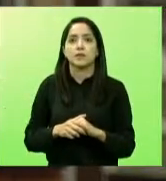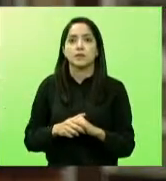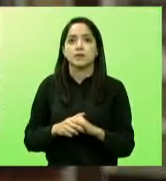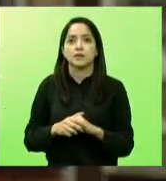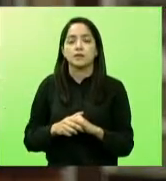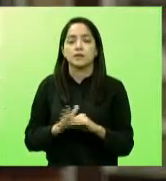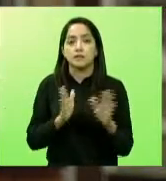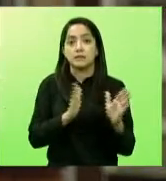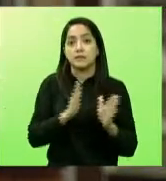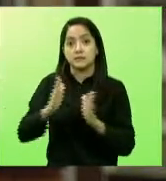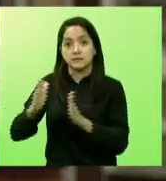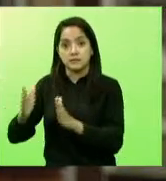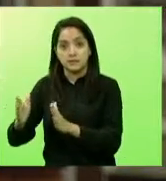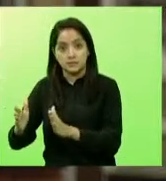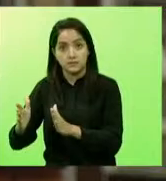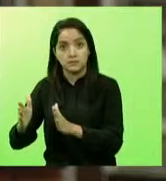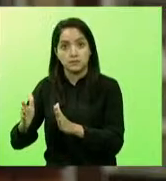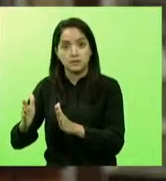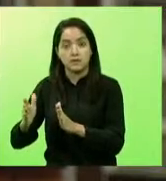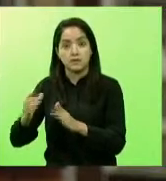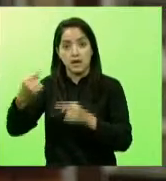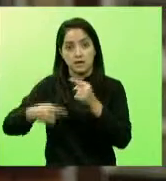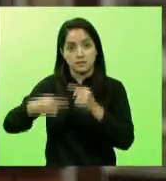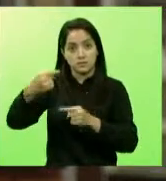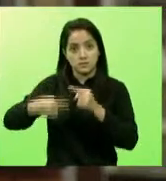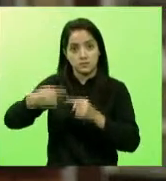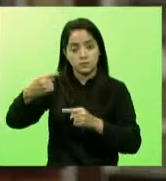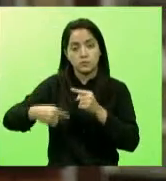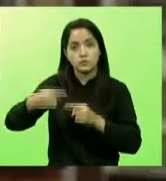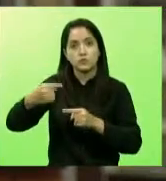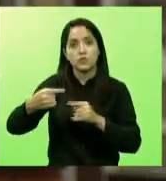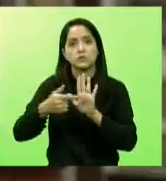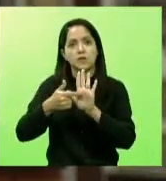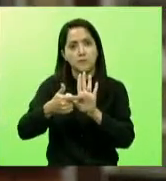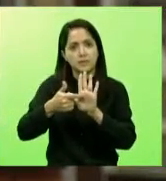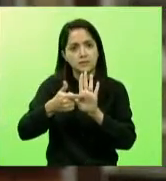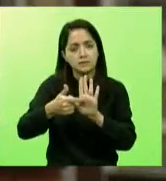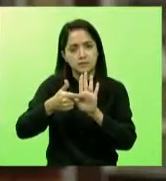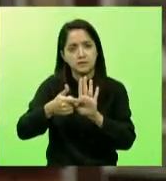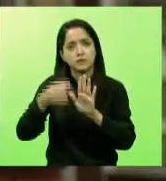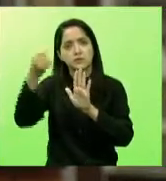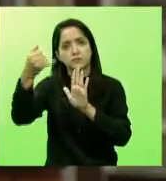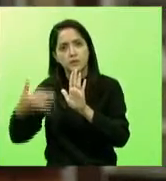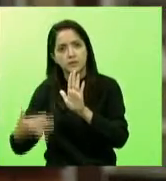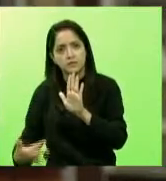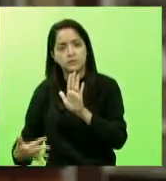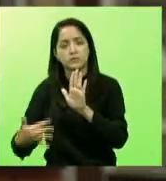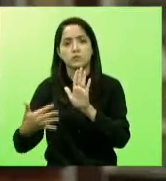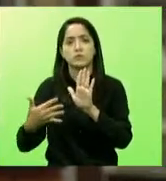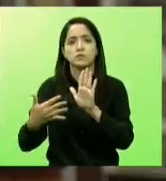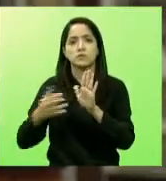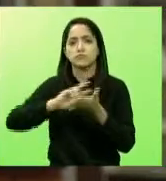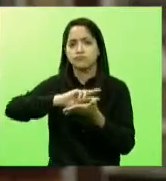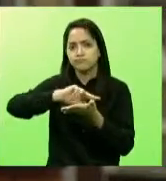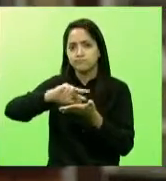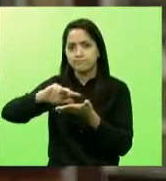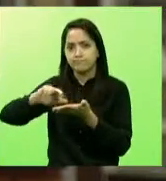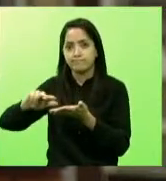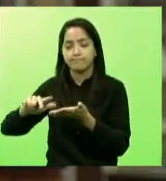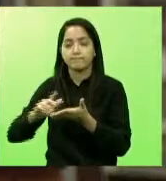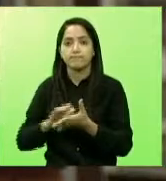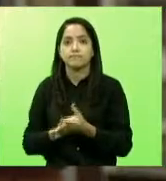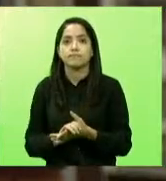entrechoque entre as saudáveis discussões e apresentação de exposições, de motivos, enfim,